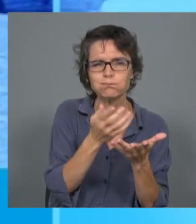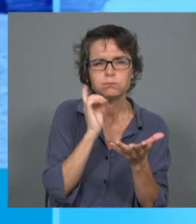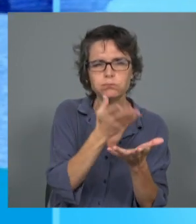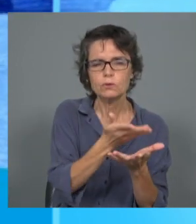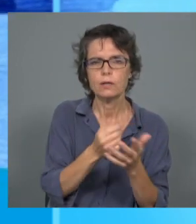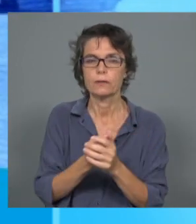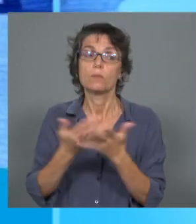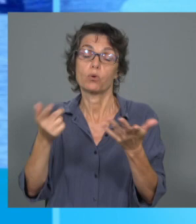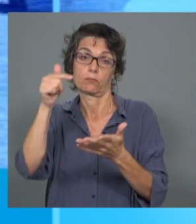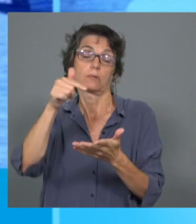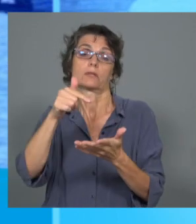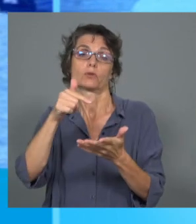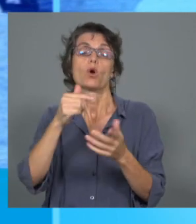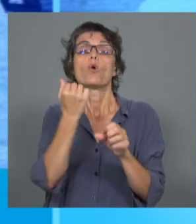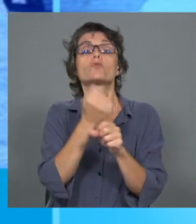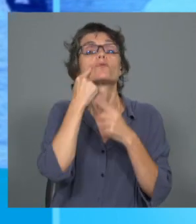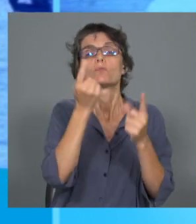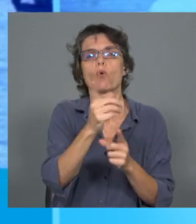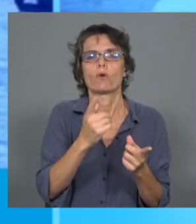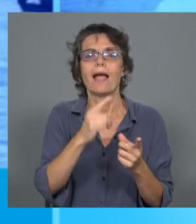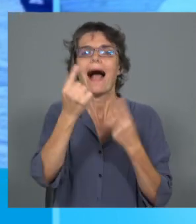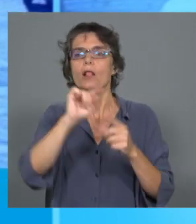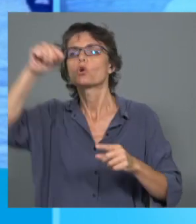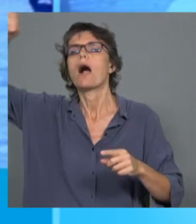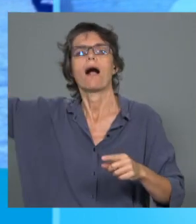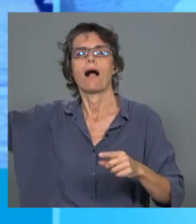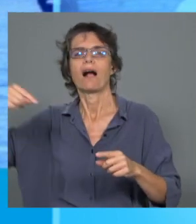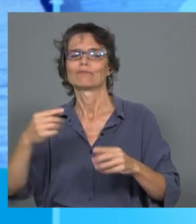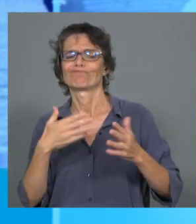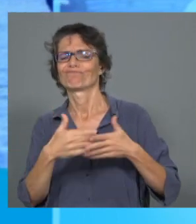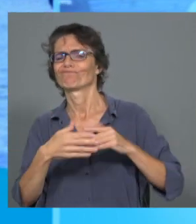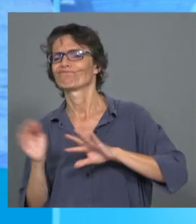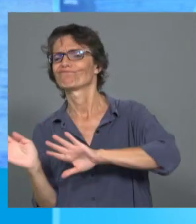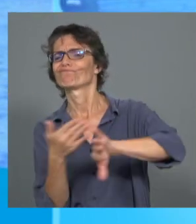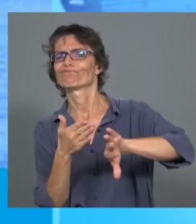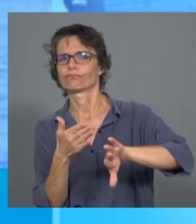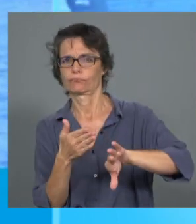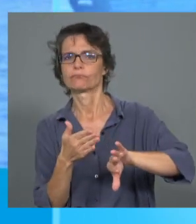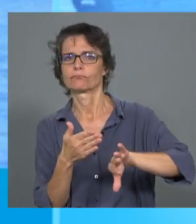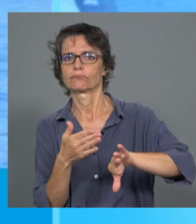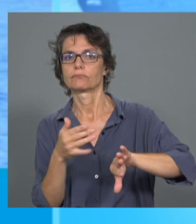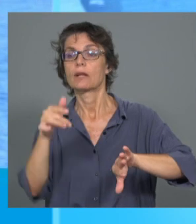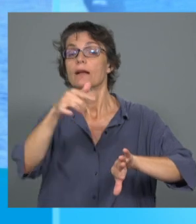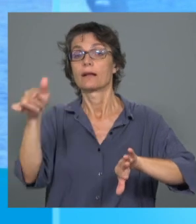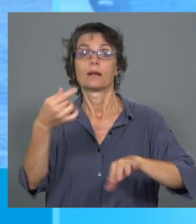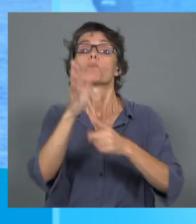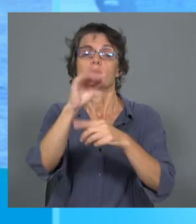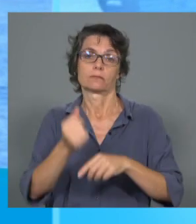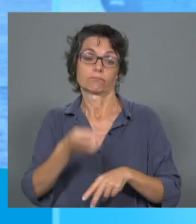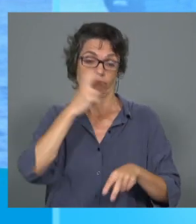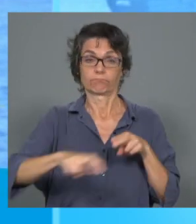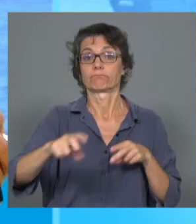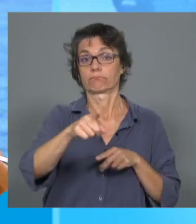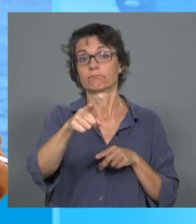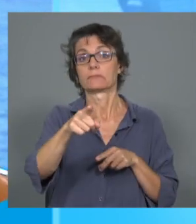necessário que os outros não querem fazer. Comercialmente pouco atrativo. Exatamente. Vamos ver na eletricidade. Na